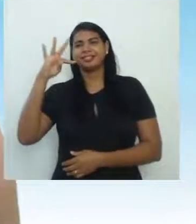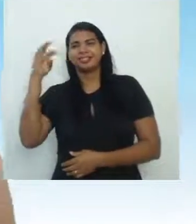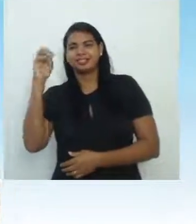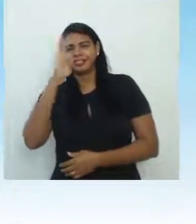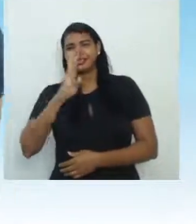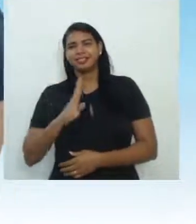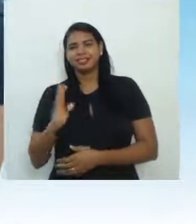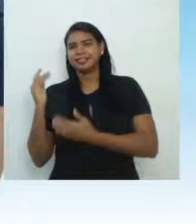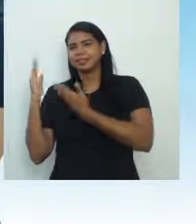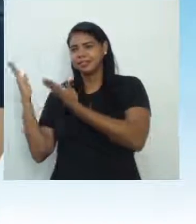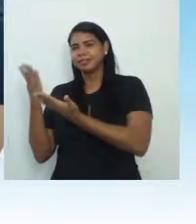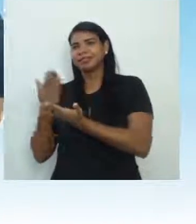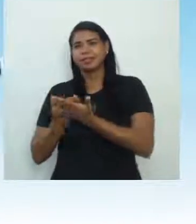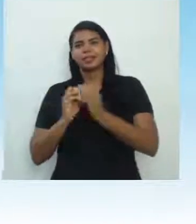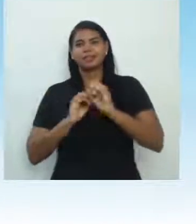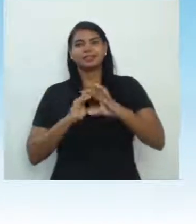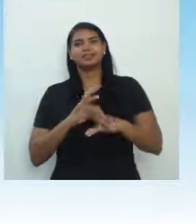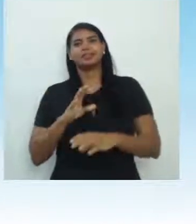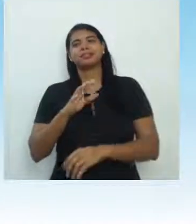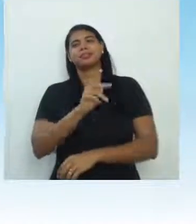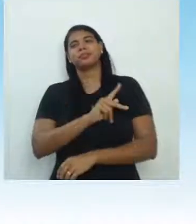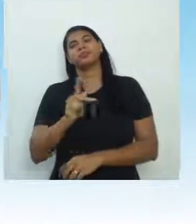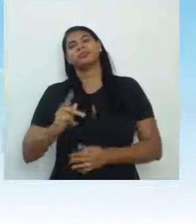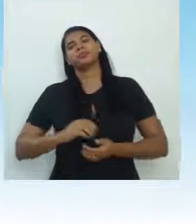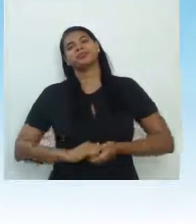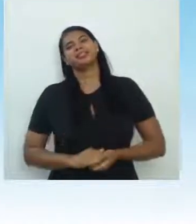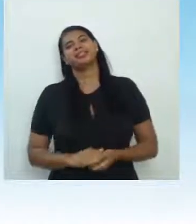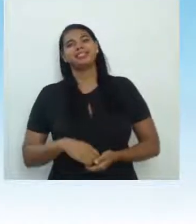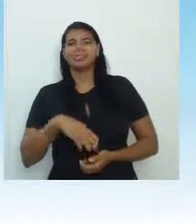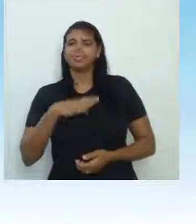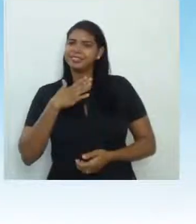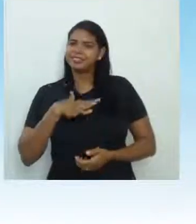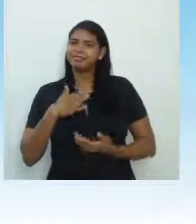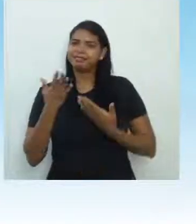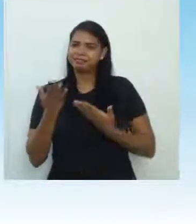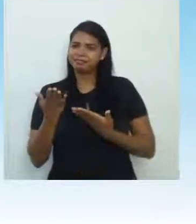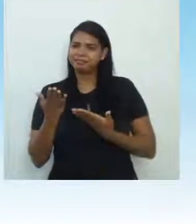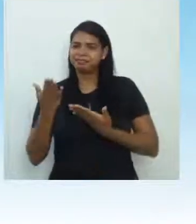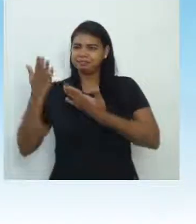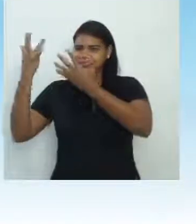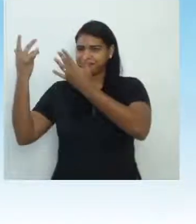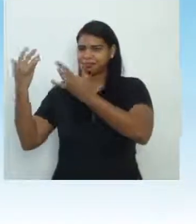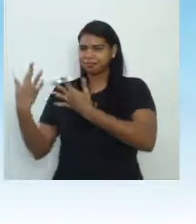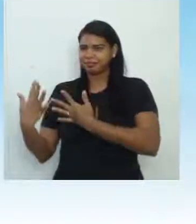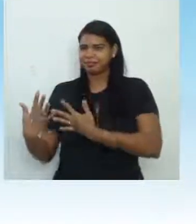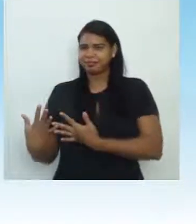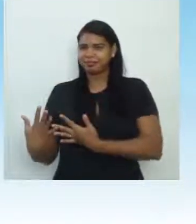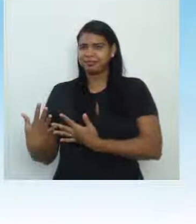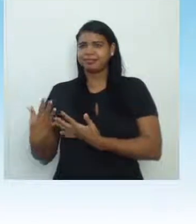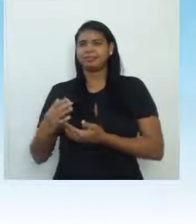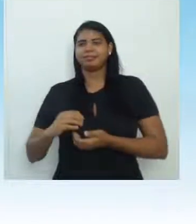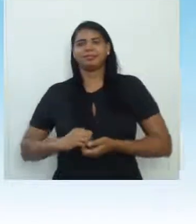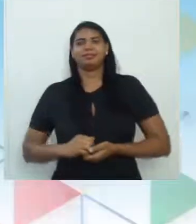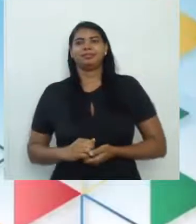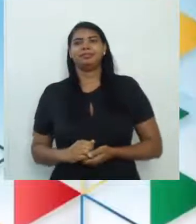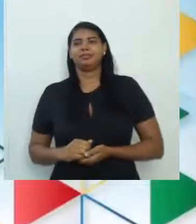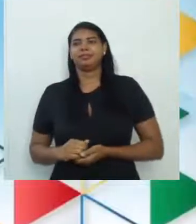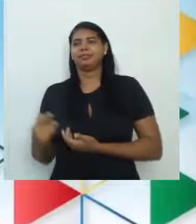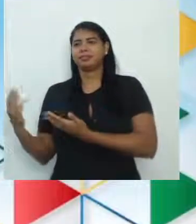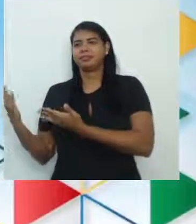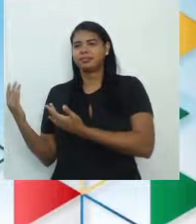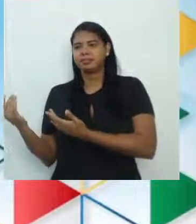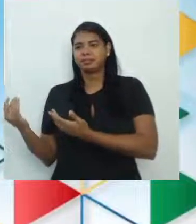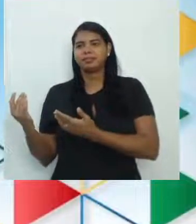de Deus. Gostaram, minha gente? Justamente isso, certo? Nós hoje vamos tratar sobre jovem cidadania e